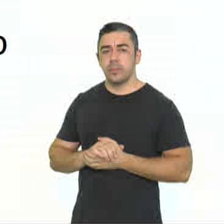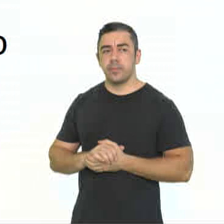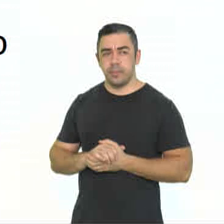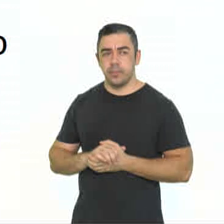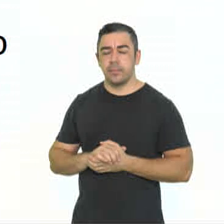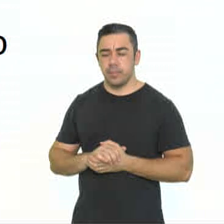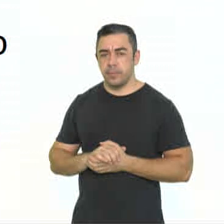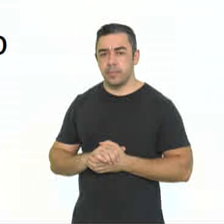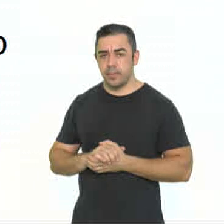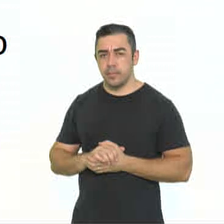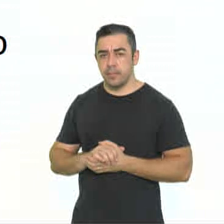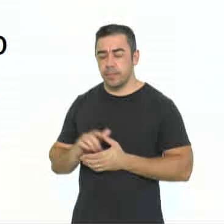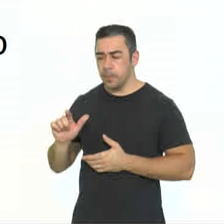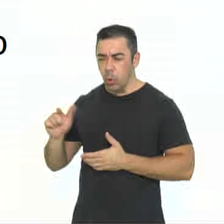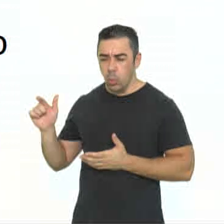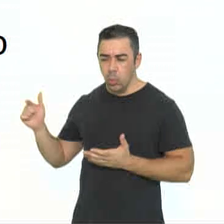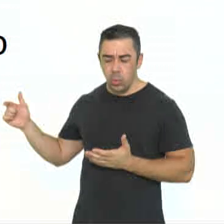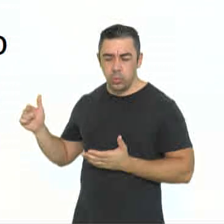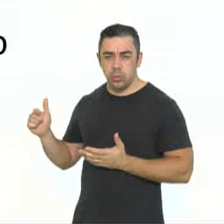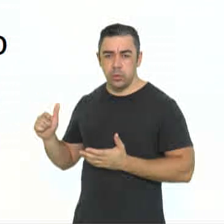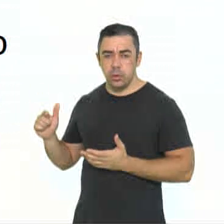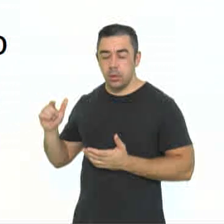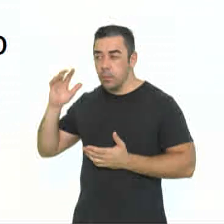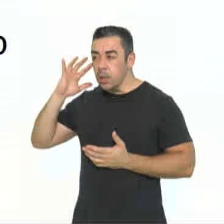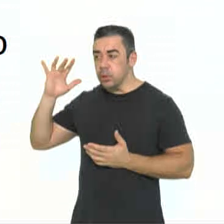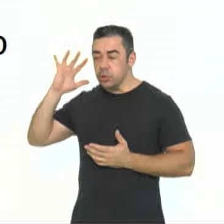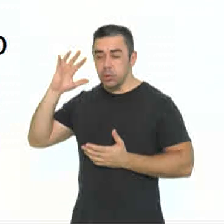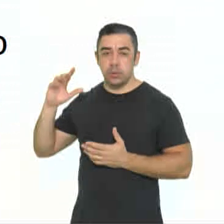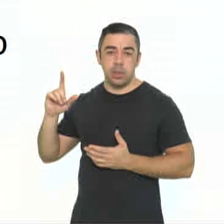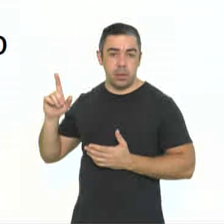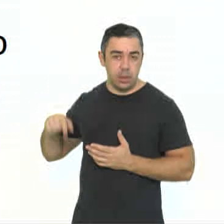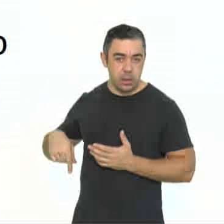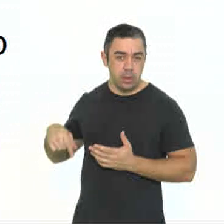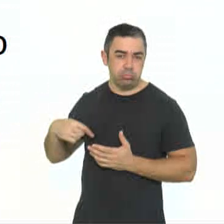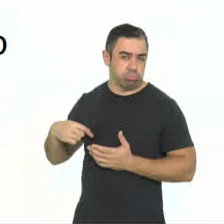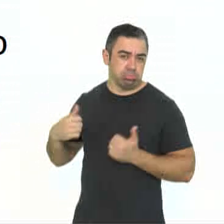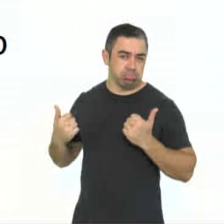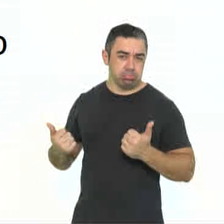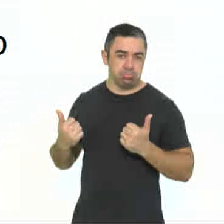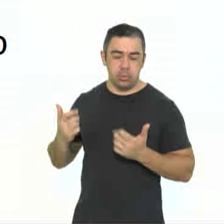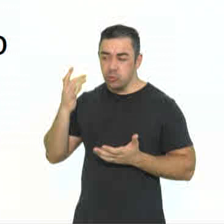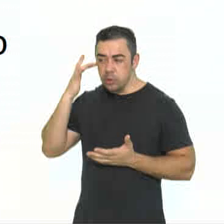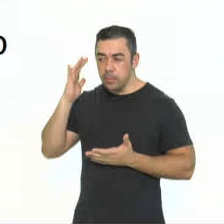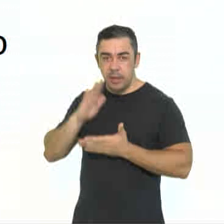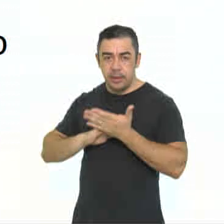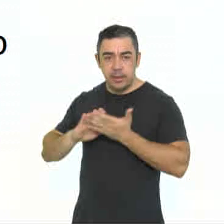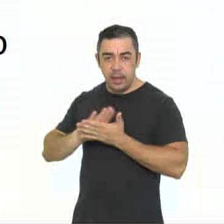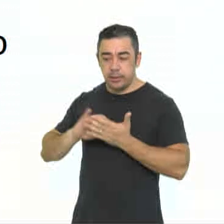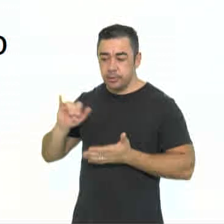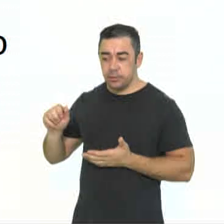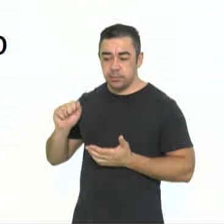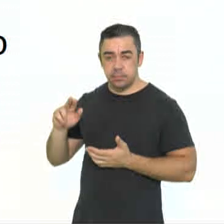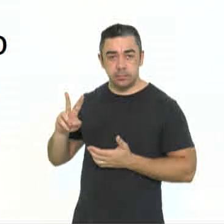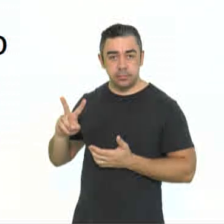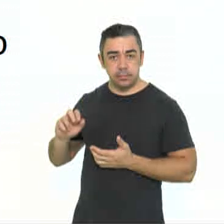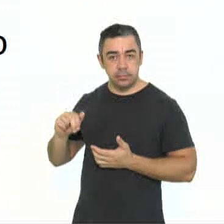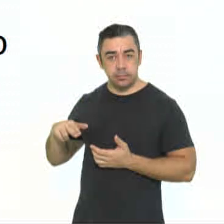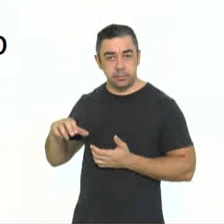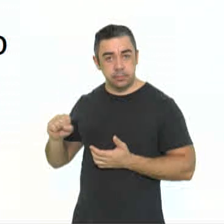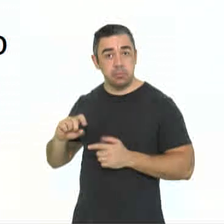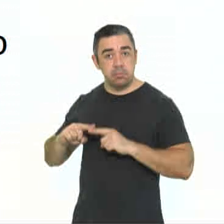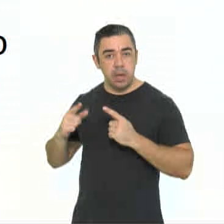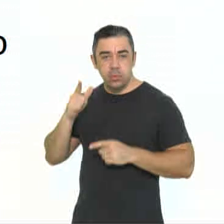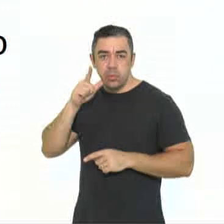o Max Miller e outros. Imagina tu que eu até aí nada sabia de javanês, mas estava